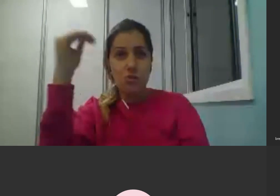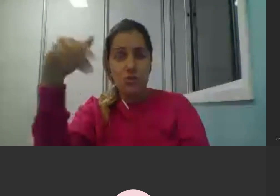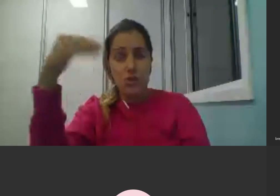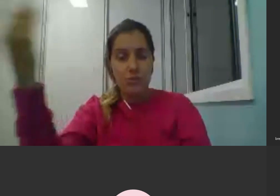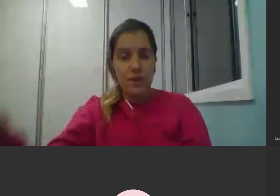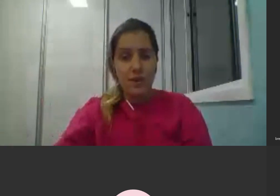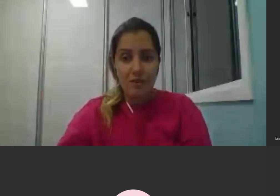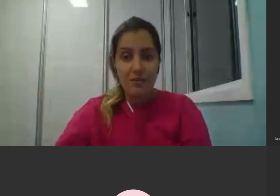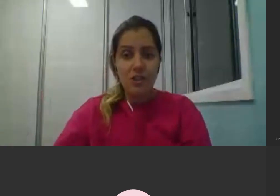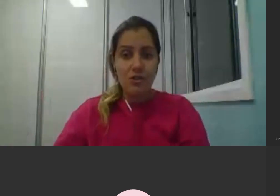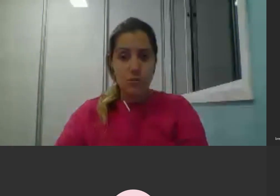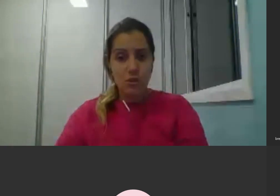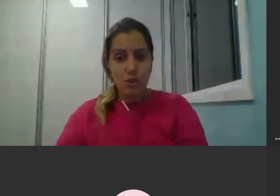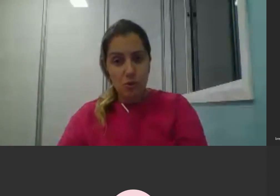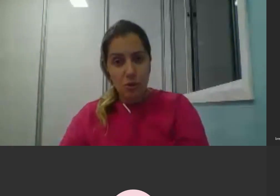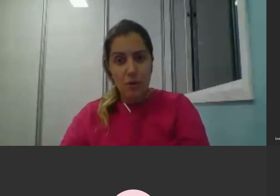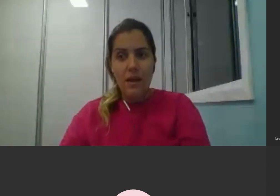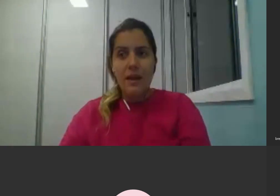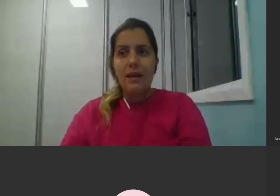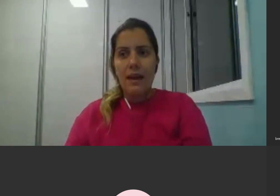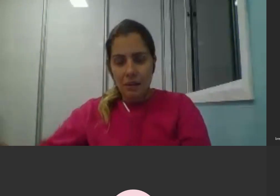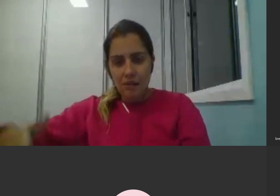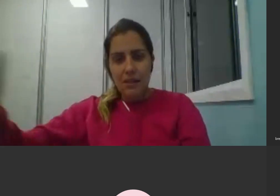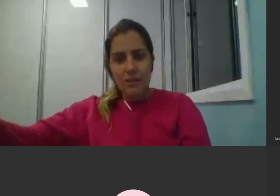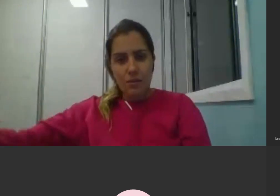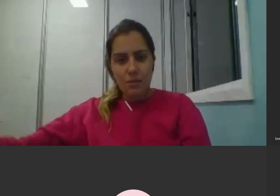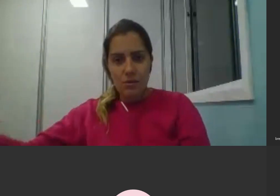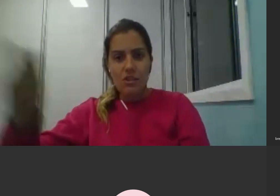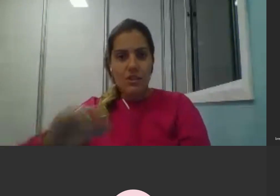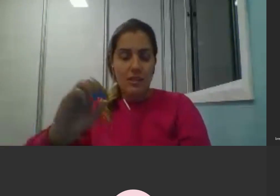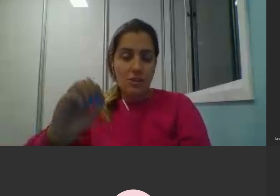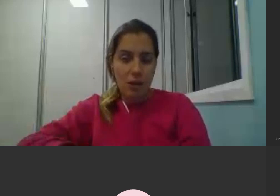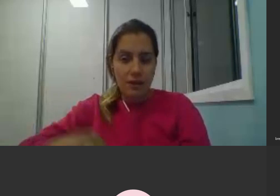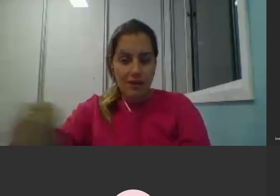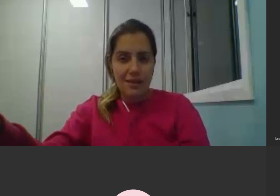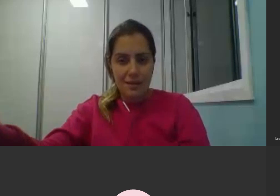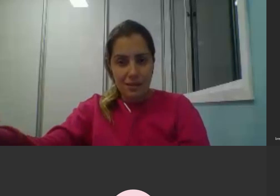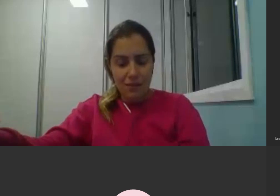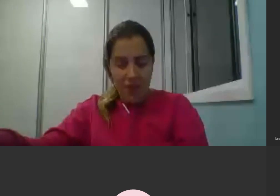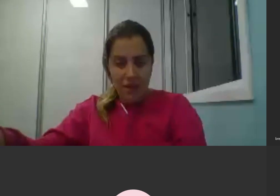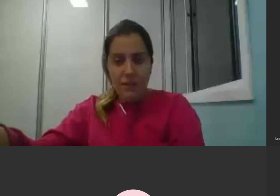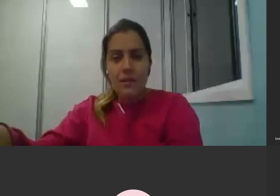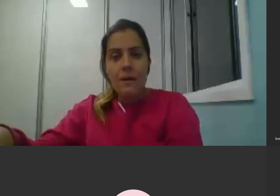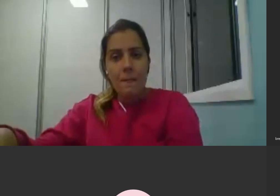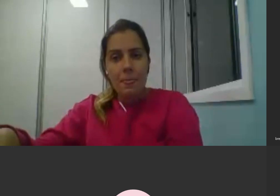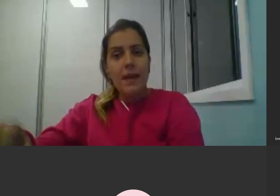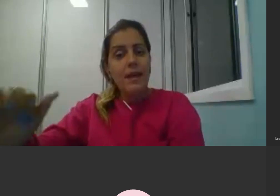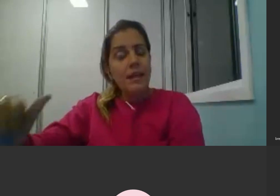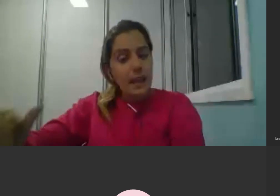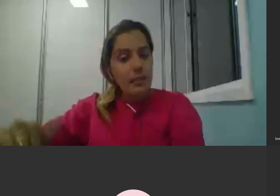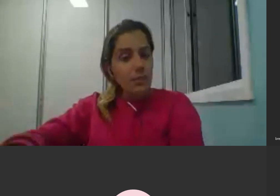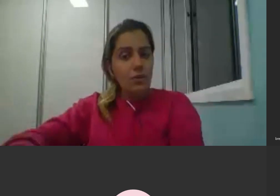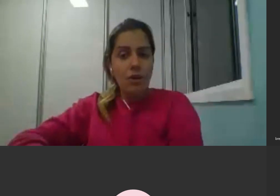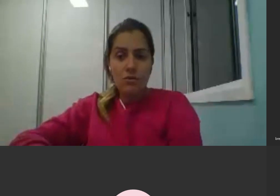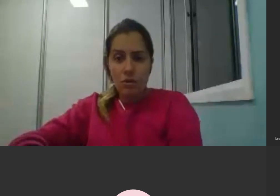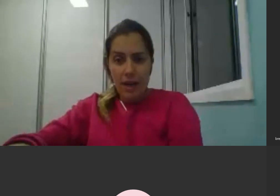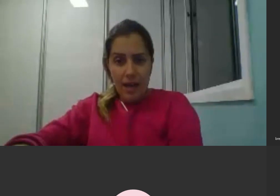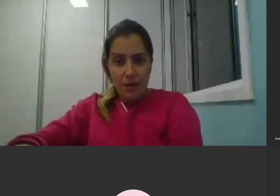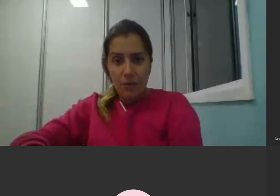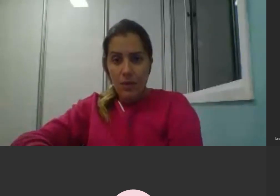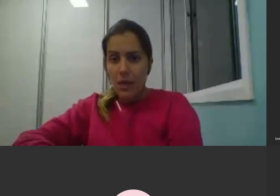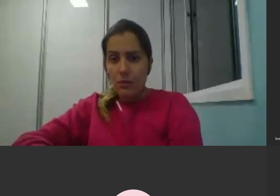tá, de julho, se não for até o dia 21 de julho. Claro que não serão todos os dias, é só nas terças-feiras, né? Dentro